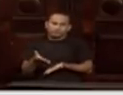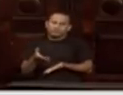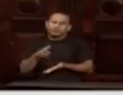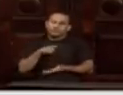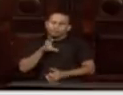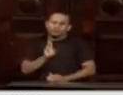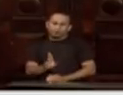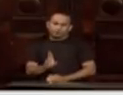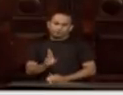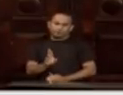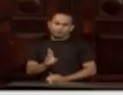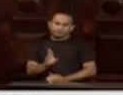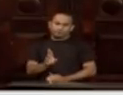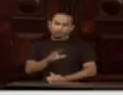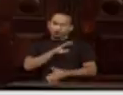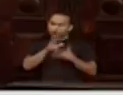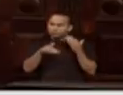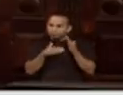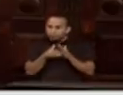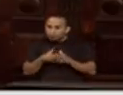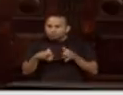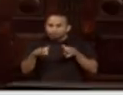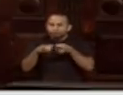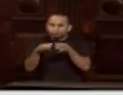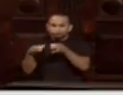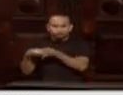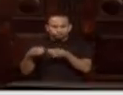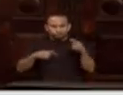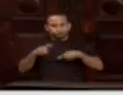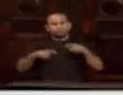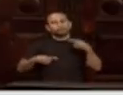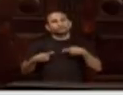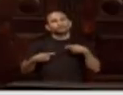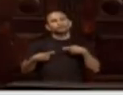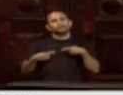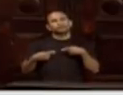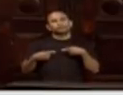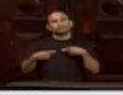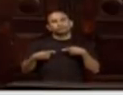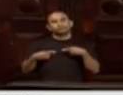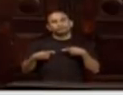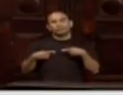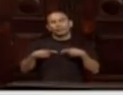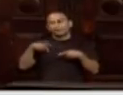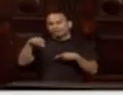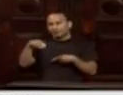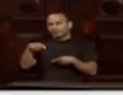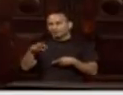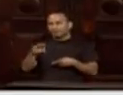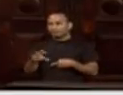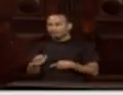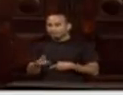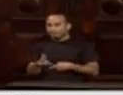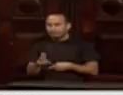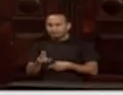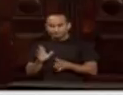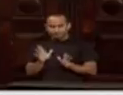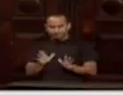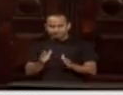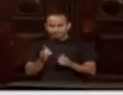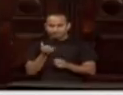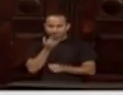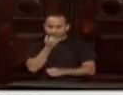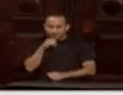resposta e todos os partidos ele não quis pronunciar a base do governo eo pmdb deveriam ter sido os primeiros a subirem nesse